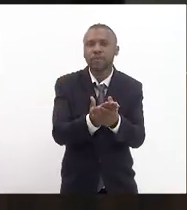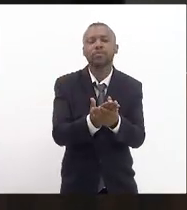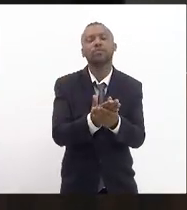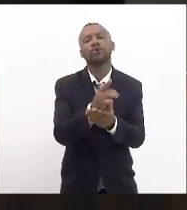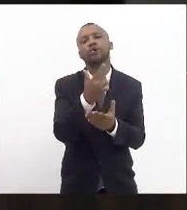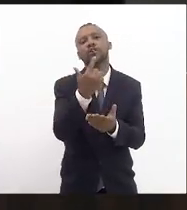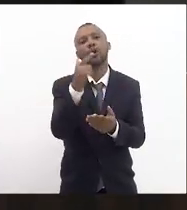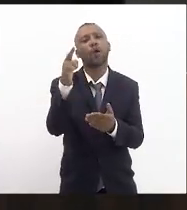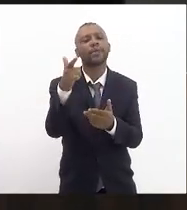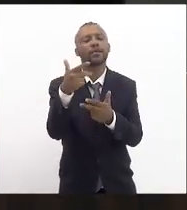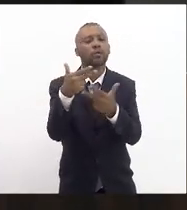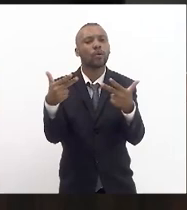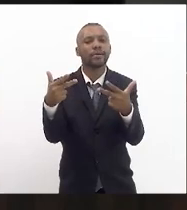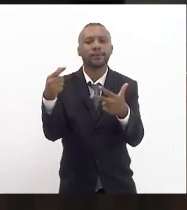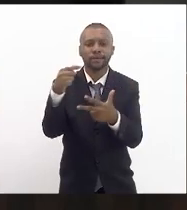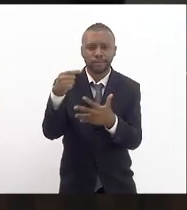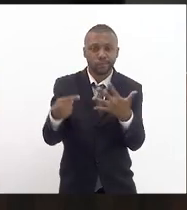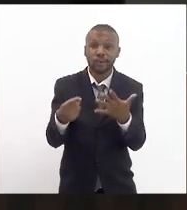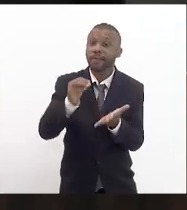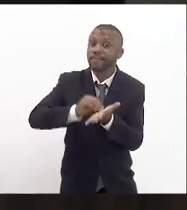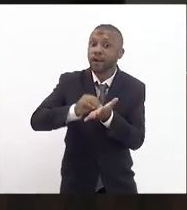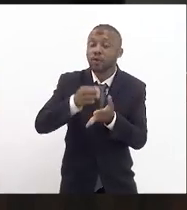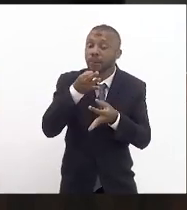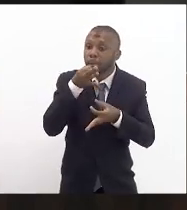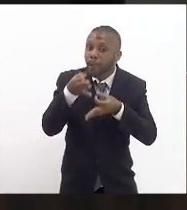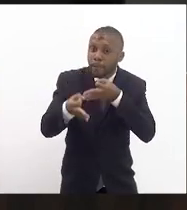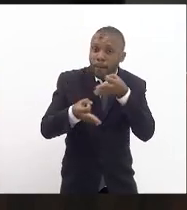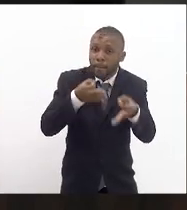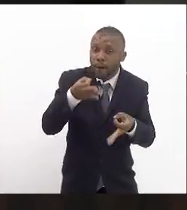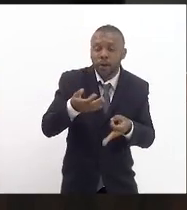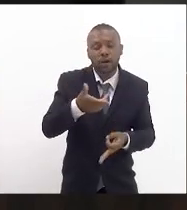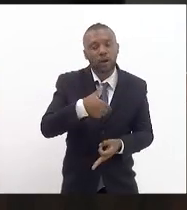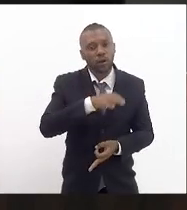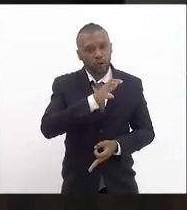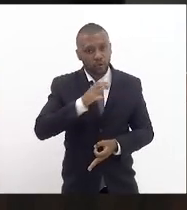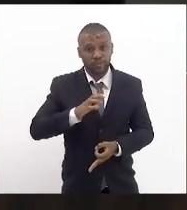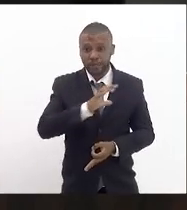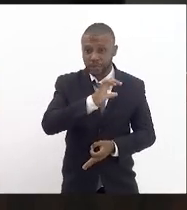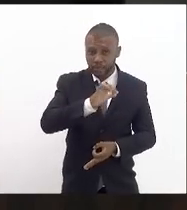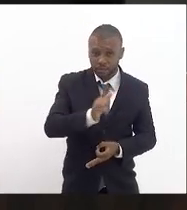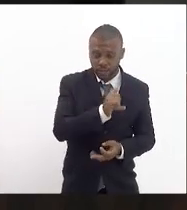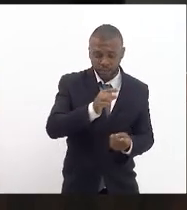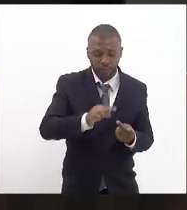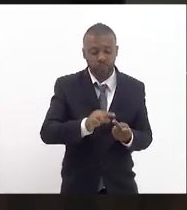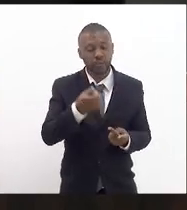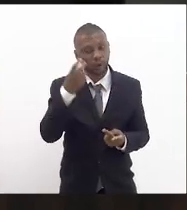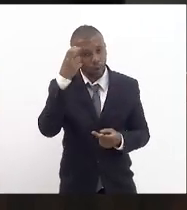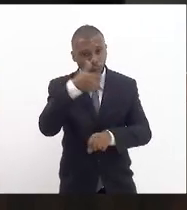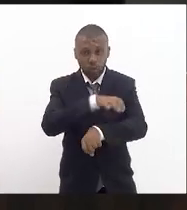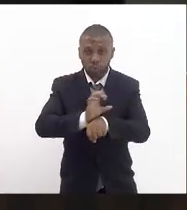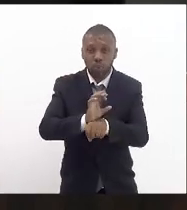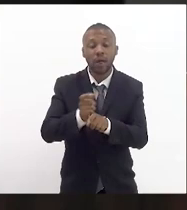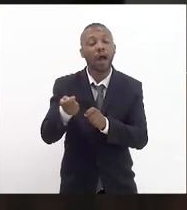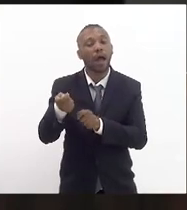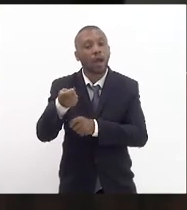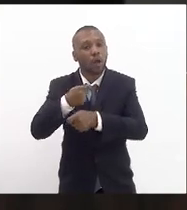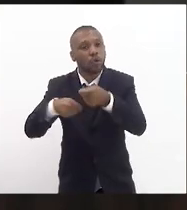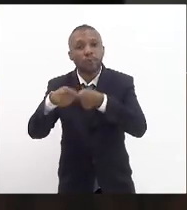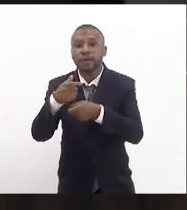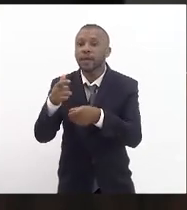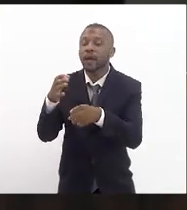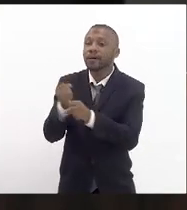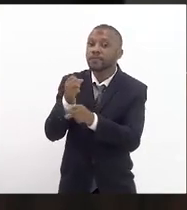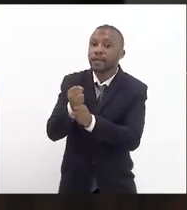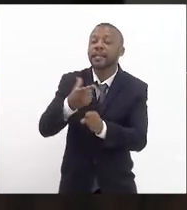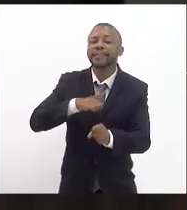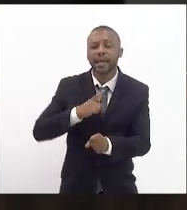pendente de pareceres das comissões de Constituição e Justiça, Cultura, Economia e Orçamento à emenda de plenário.